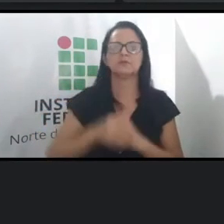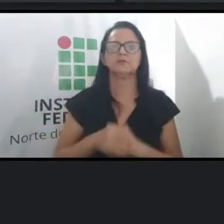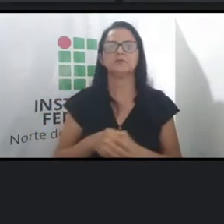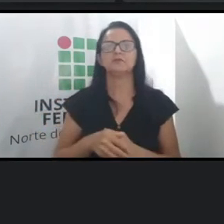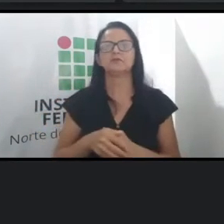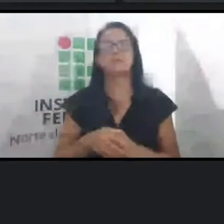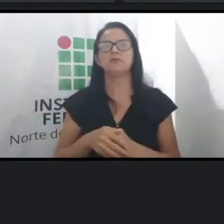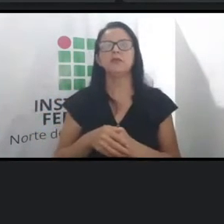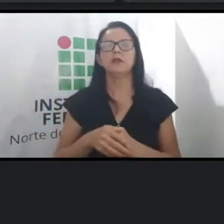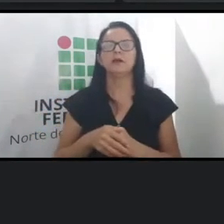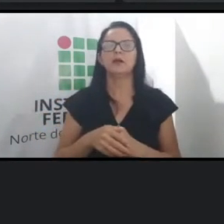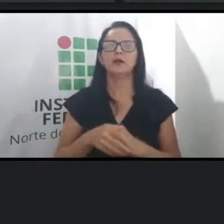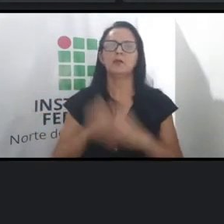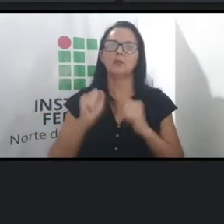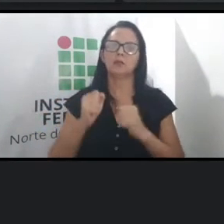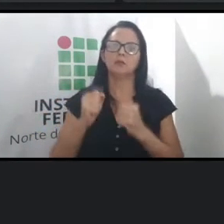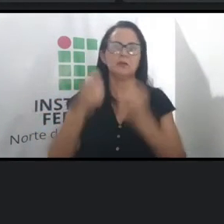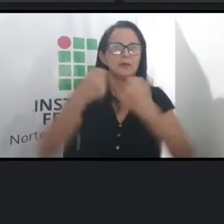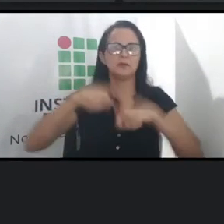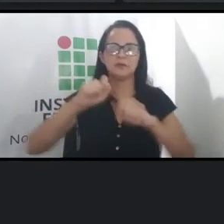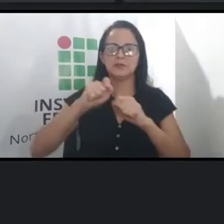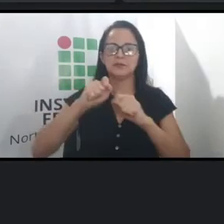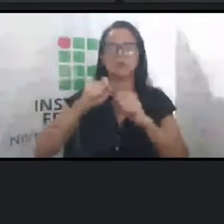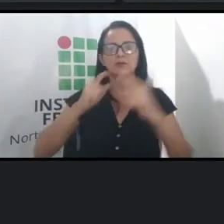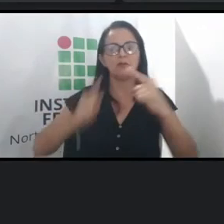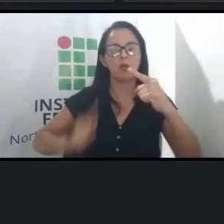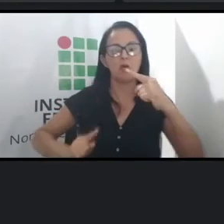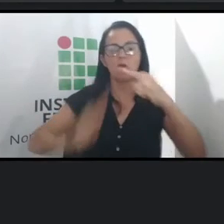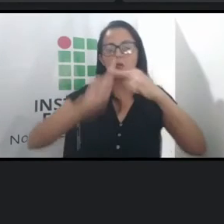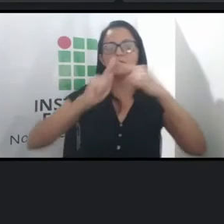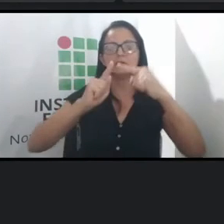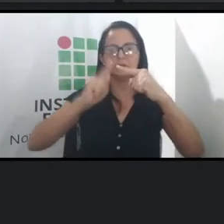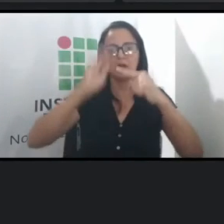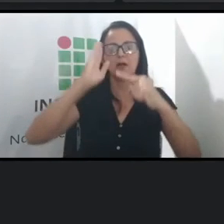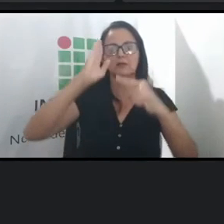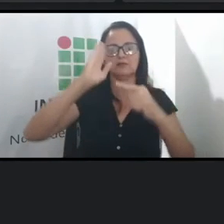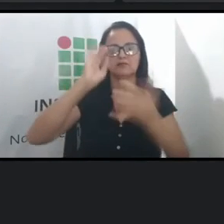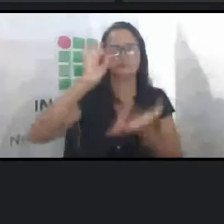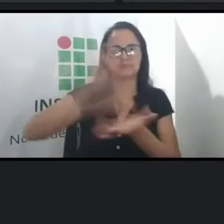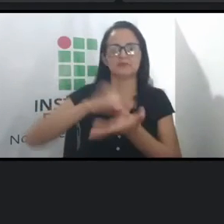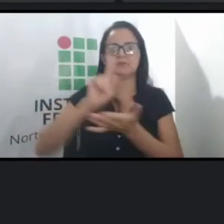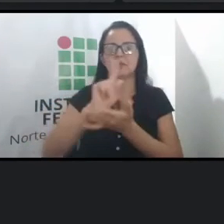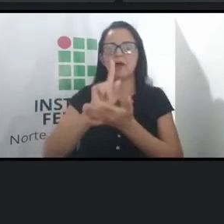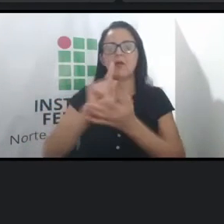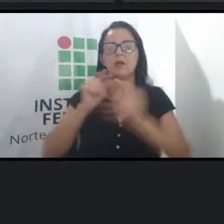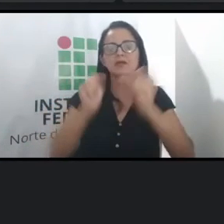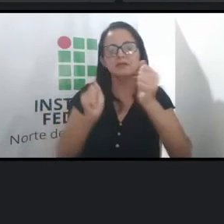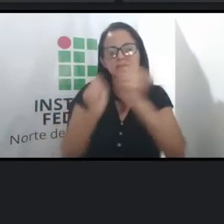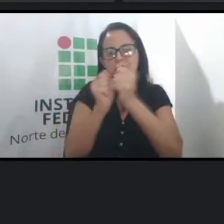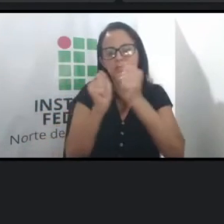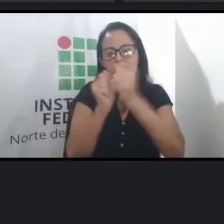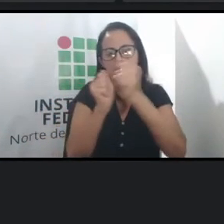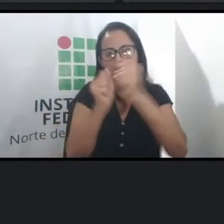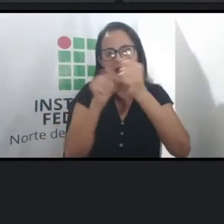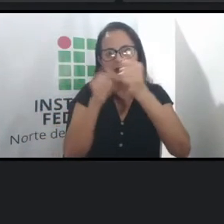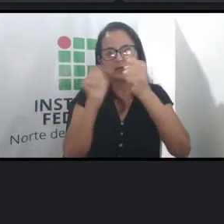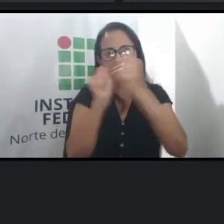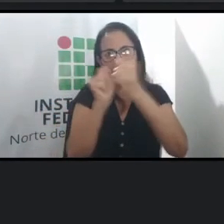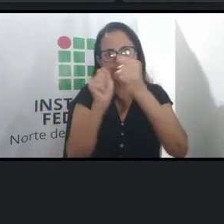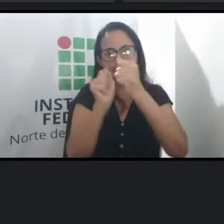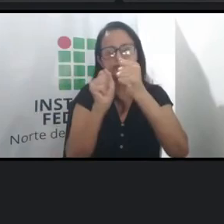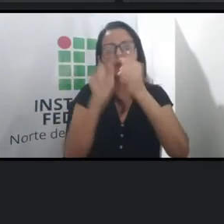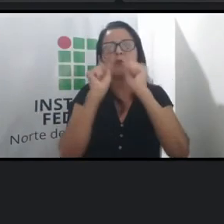encostar. Se eu romper a rigidez dielétrica do ar ali, ou seja, o isolamento, pode haver um